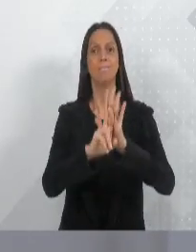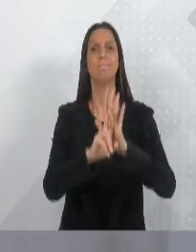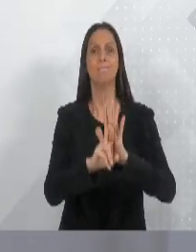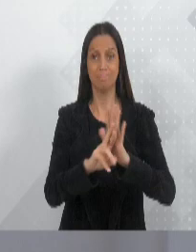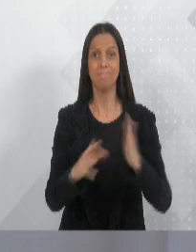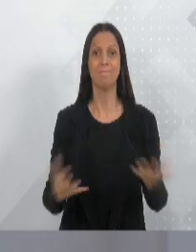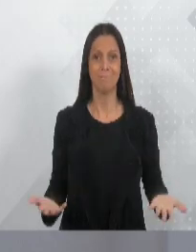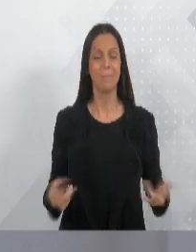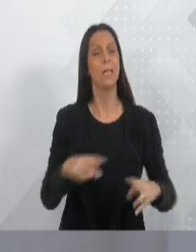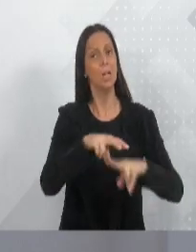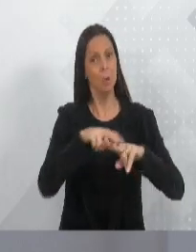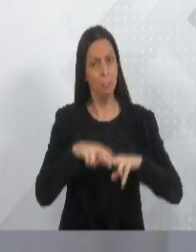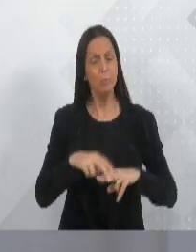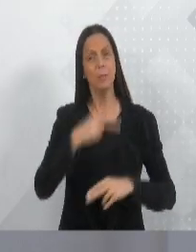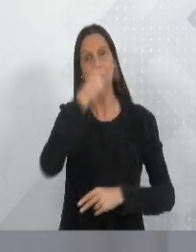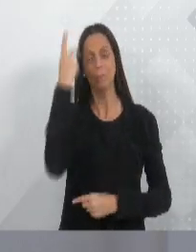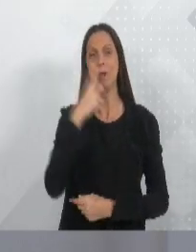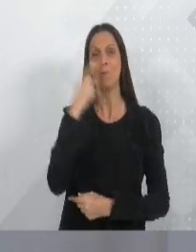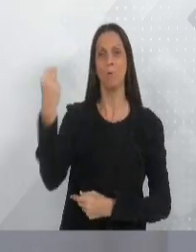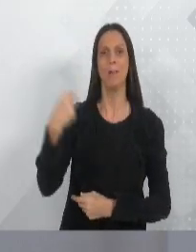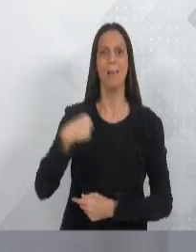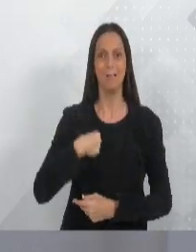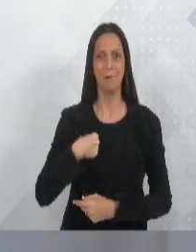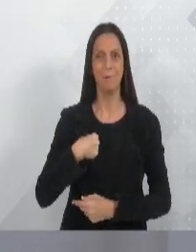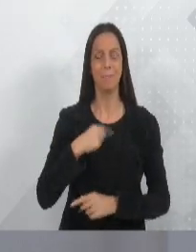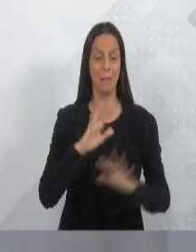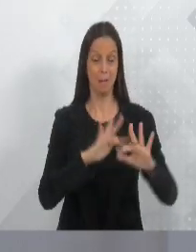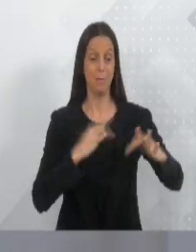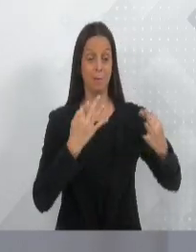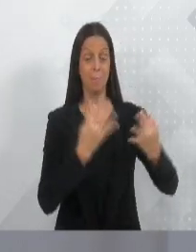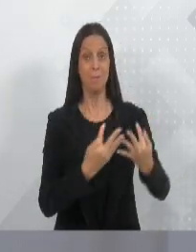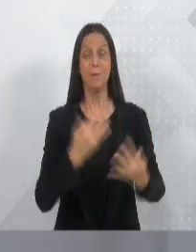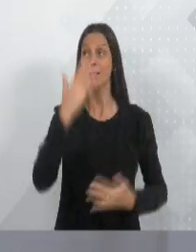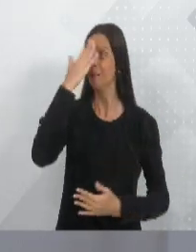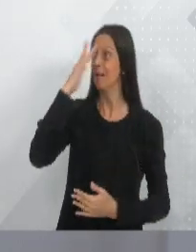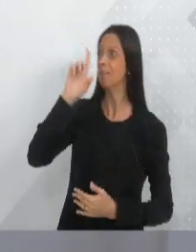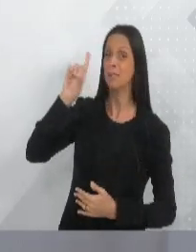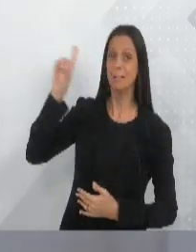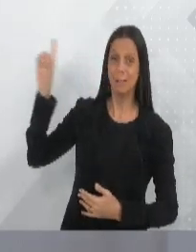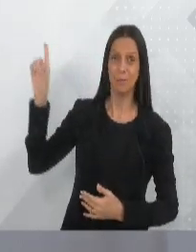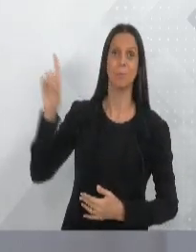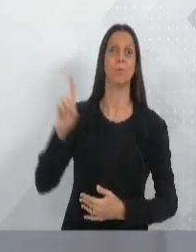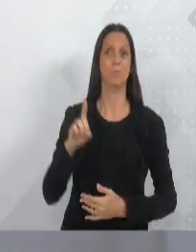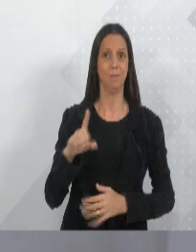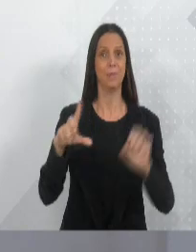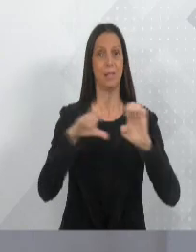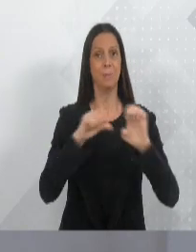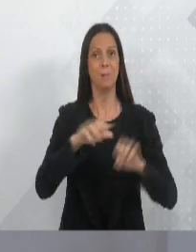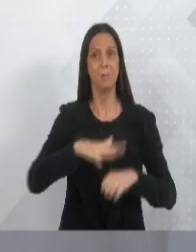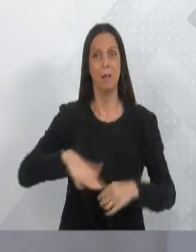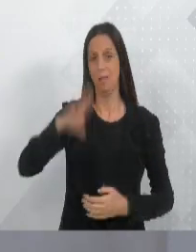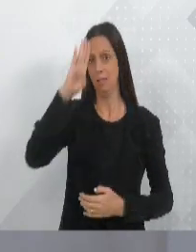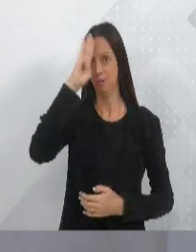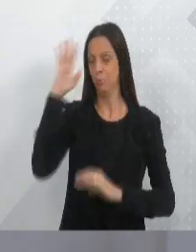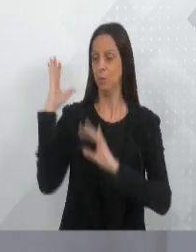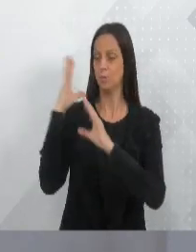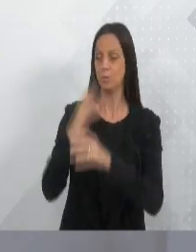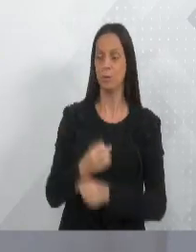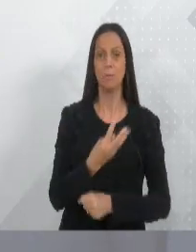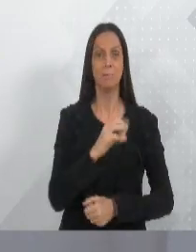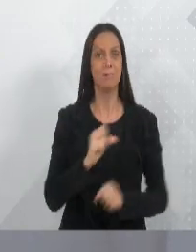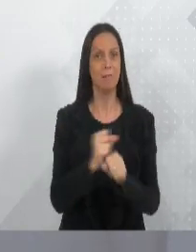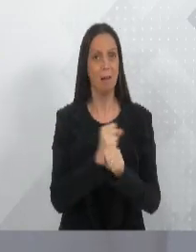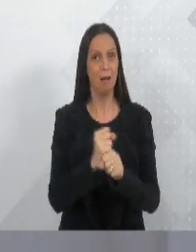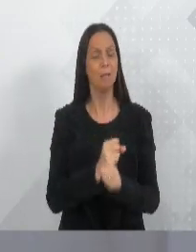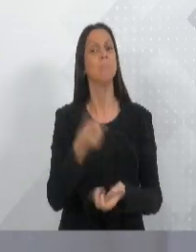vereadores é por isso que eu fui eleito a minha família graças a Deus empreendendo no bairro em fur H cerca de 30 anos sempre teve